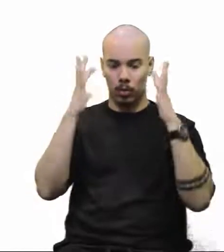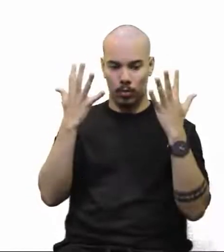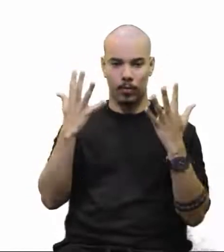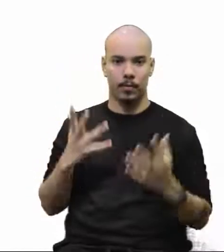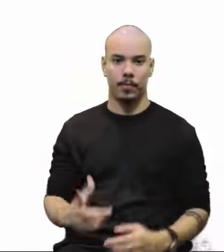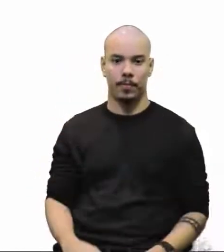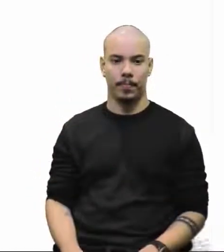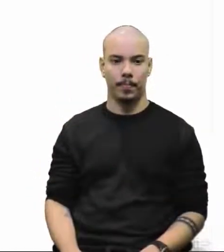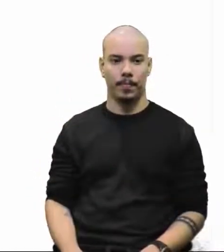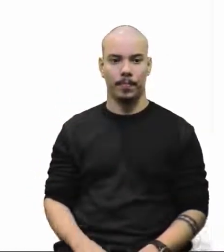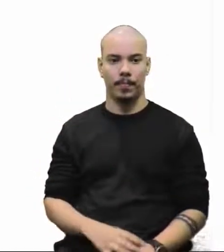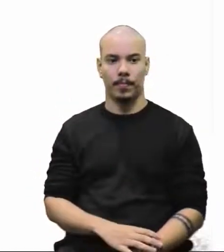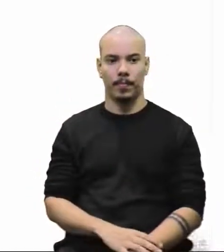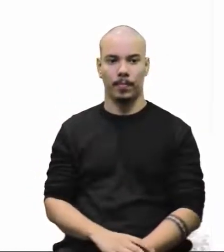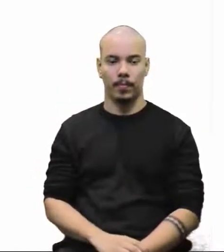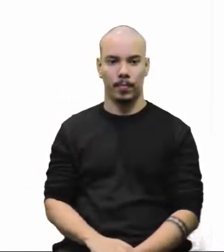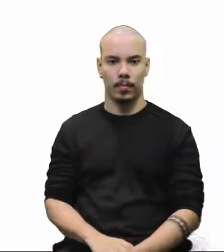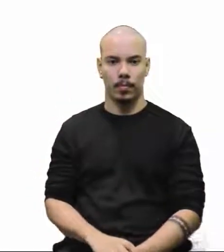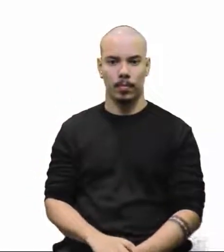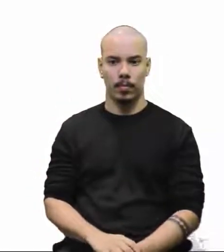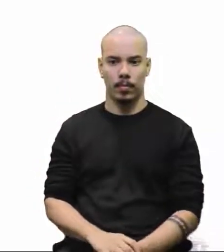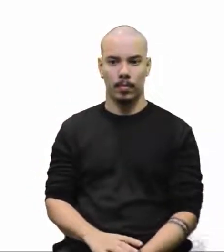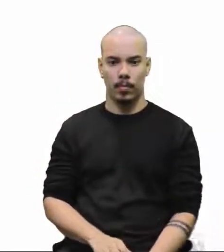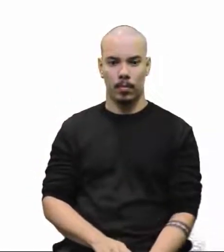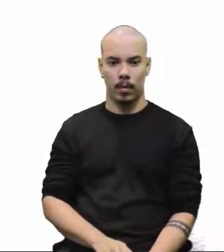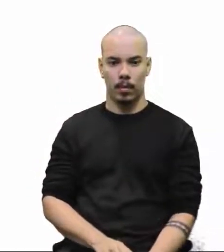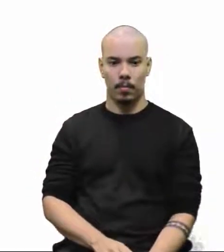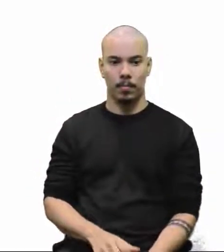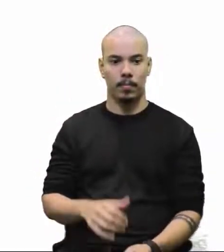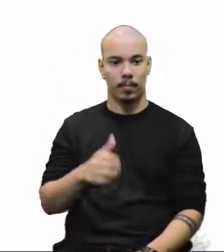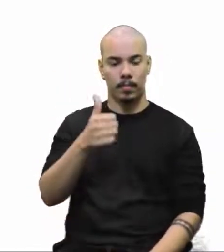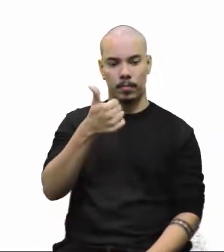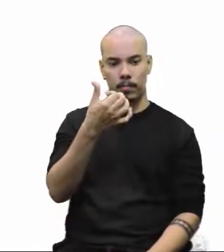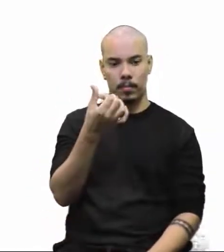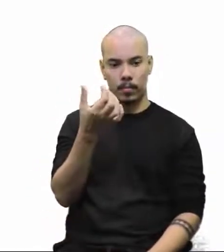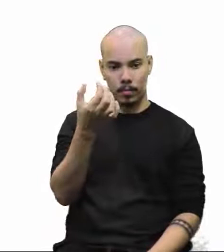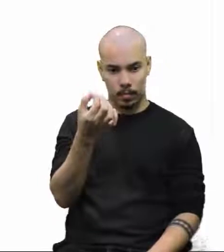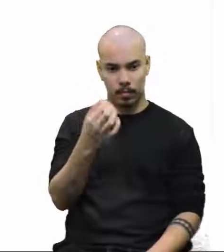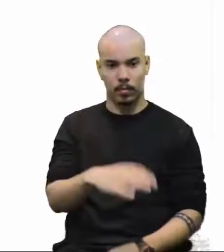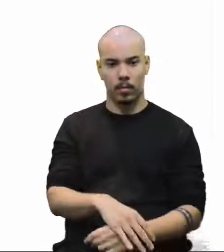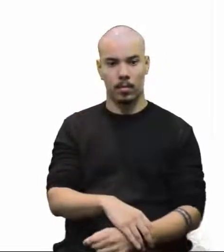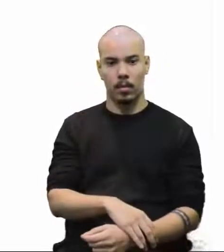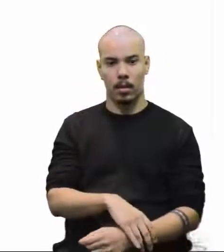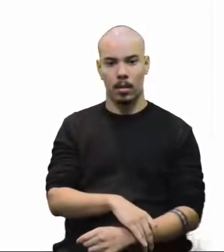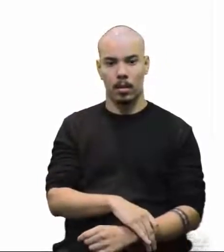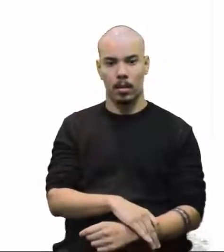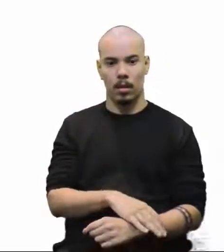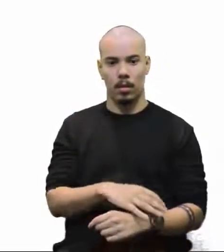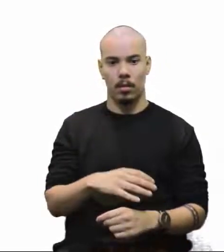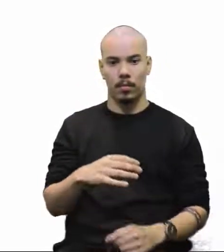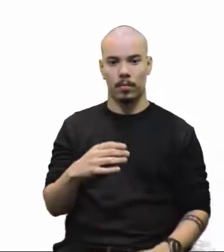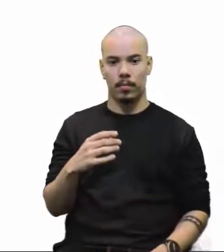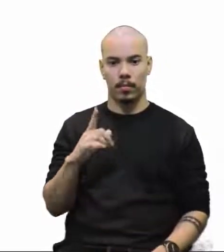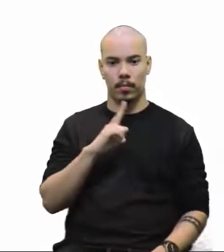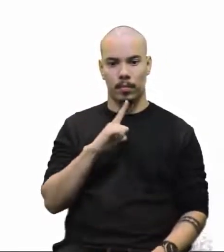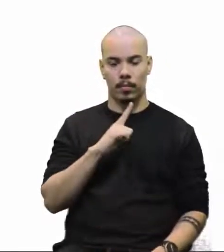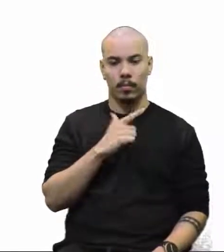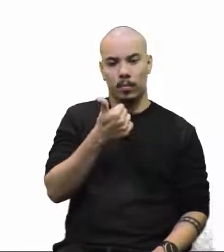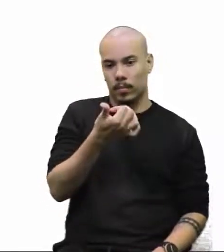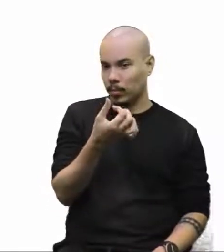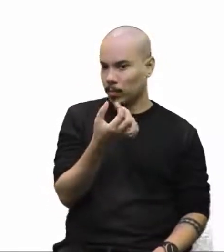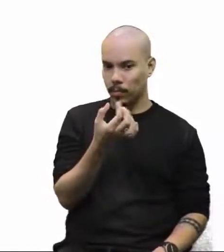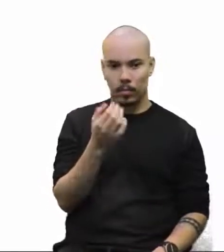valor. É, aqui 160 pode cortar por 2. 4 vezes 5 20. vezes 8,